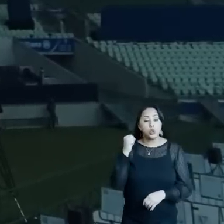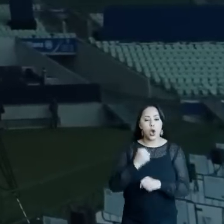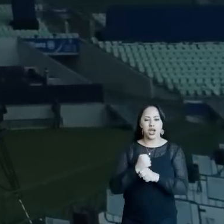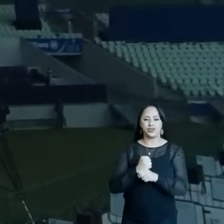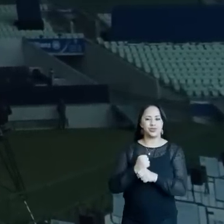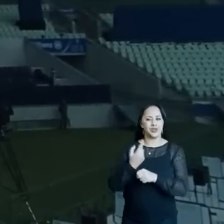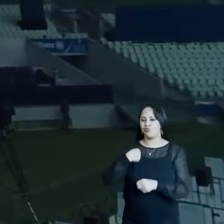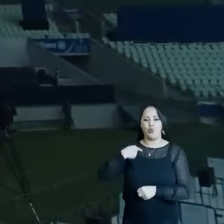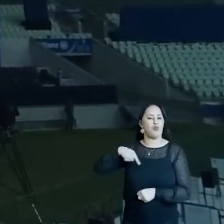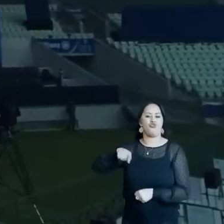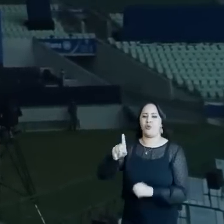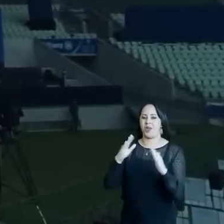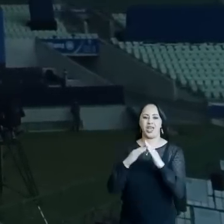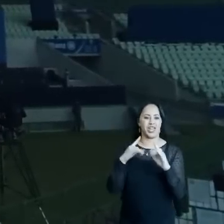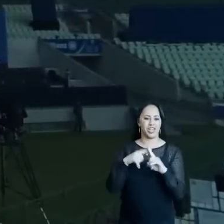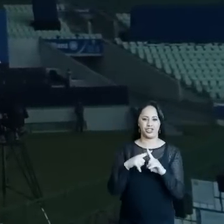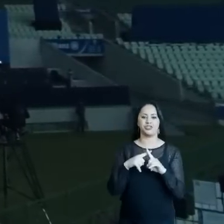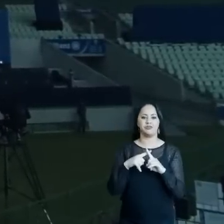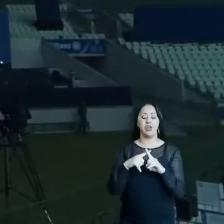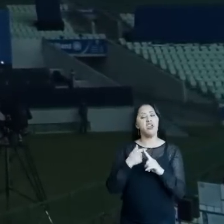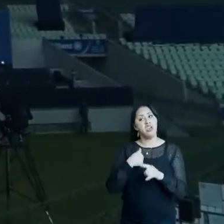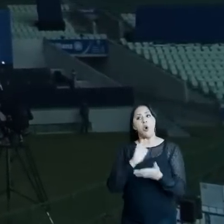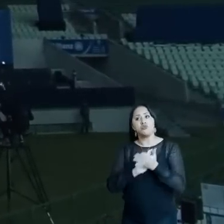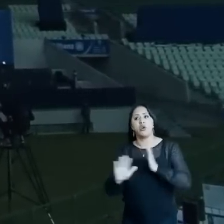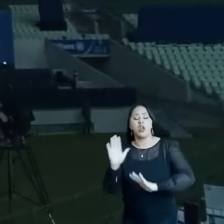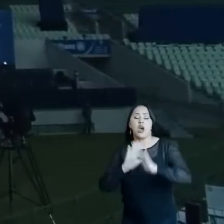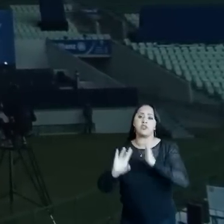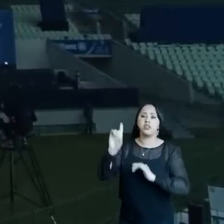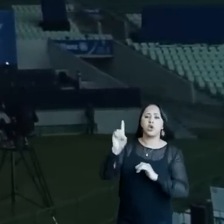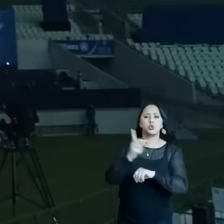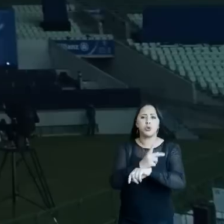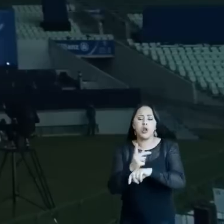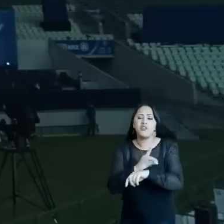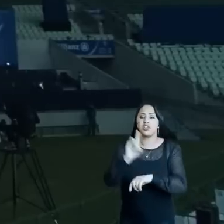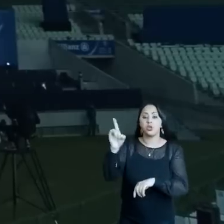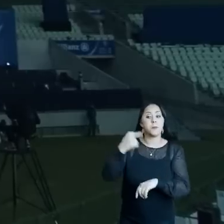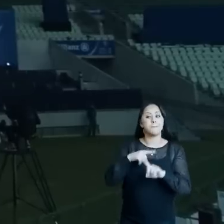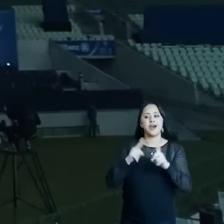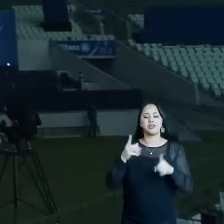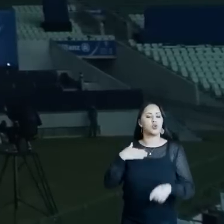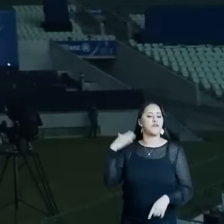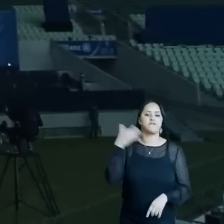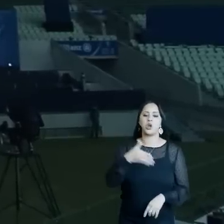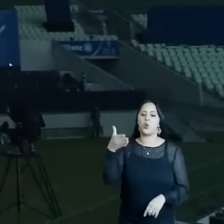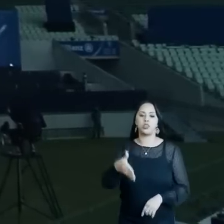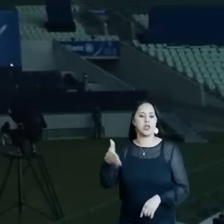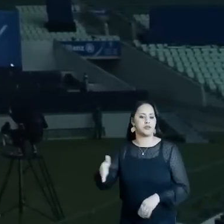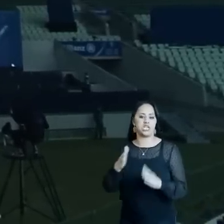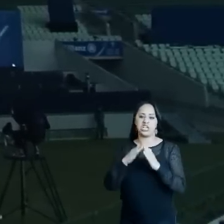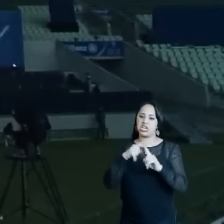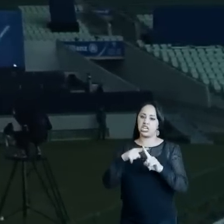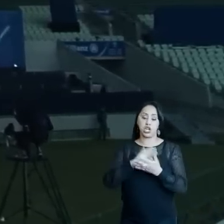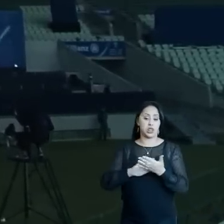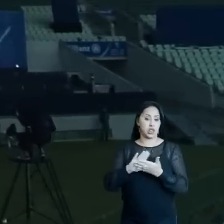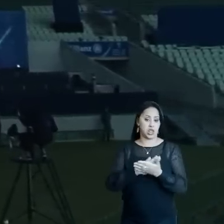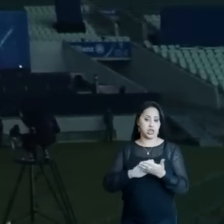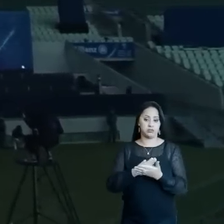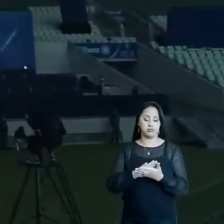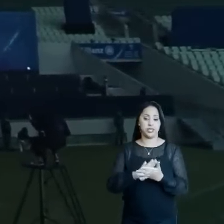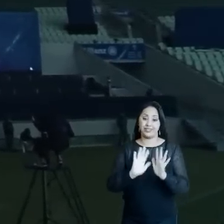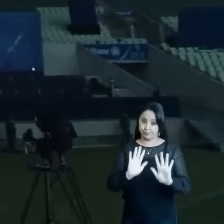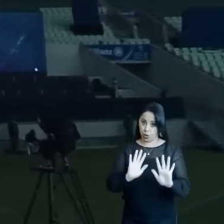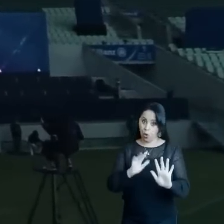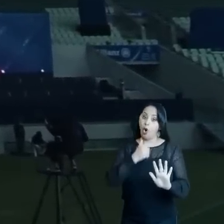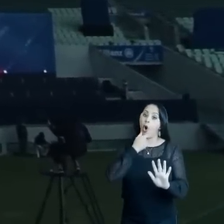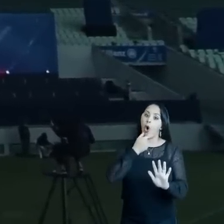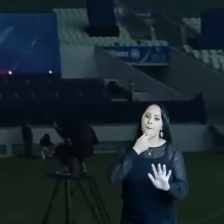desigrejado. O que eu quis dizer com desigrejado? Eu adorava Deus, buscava Deus, mas eu não ia em nenhuma igreja. E mesmo que o homem tenha falhado